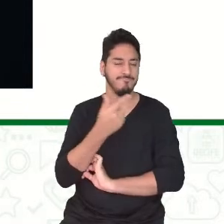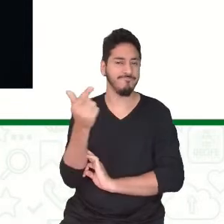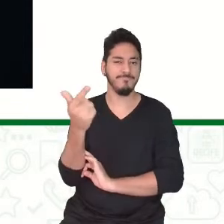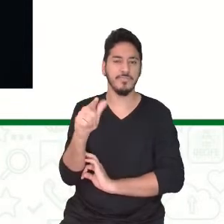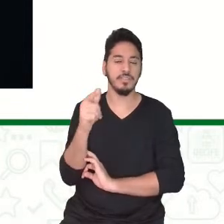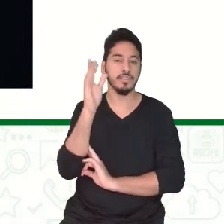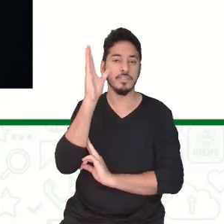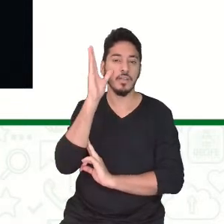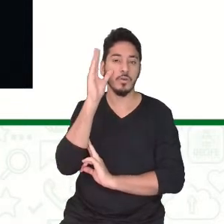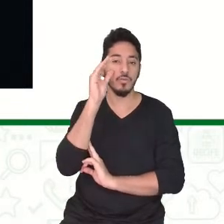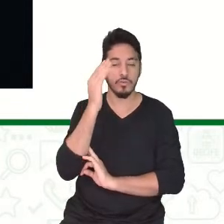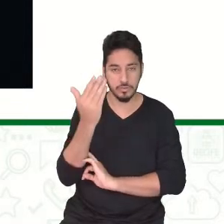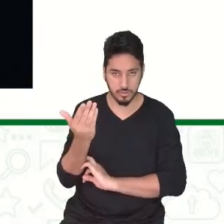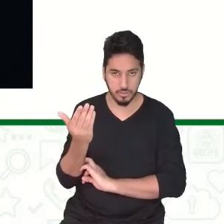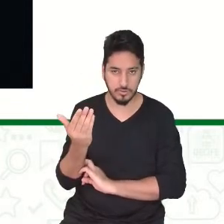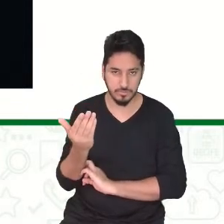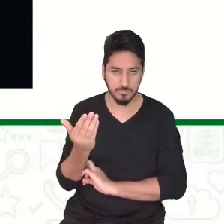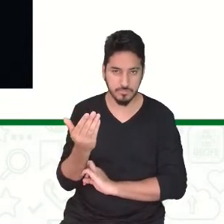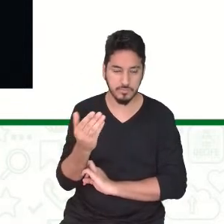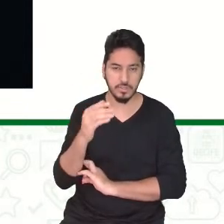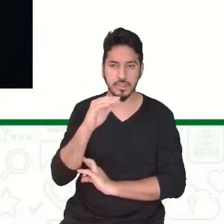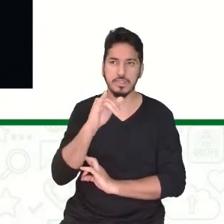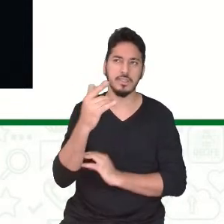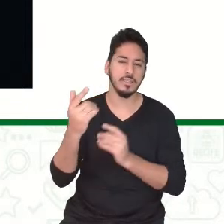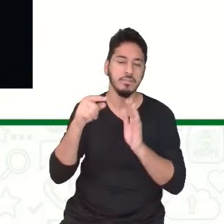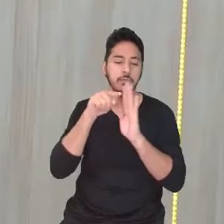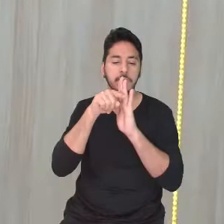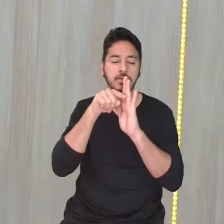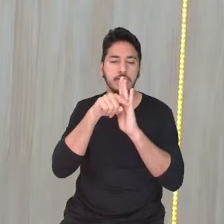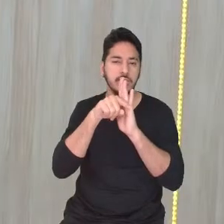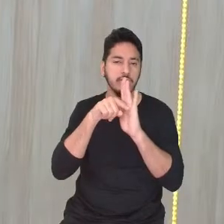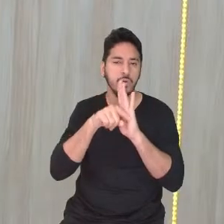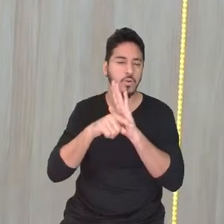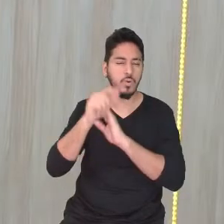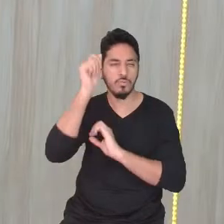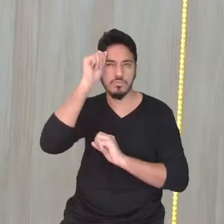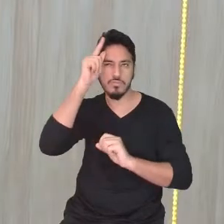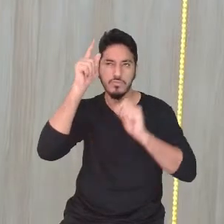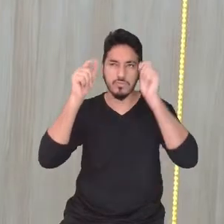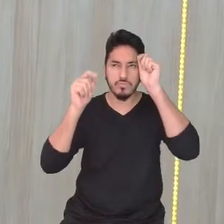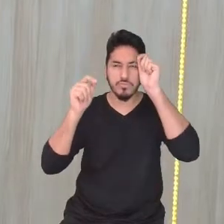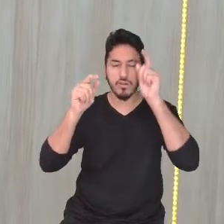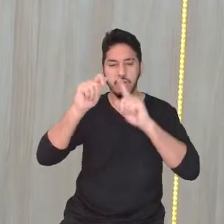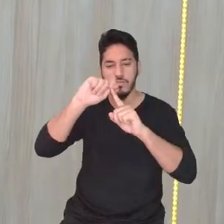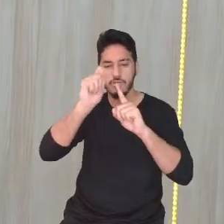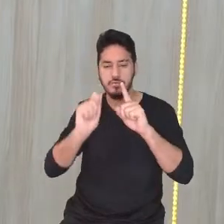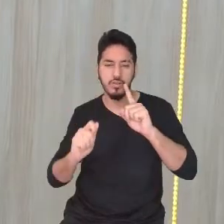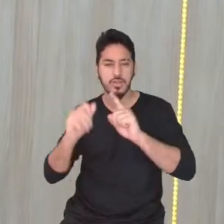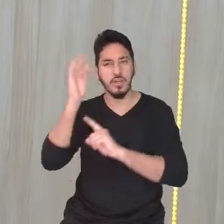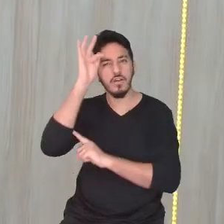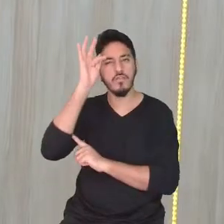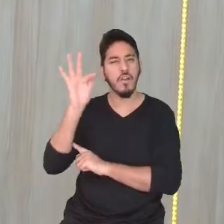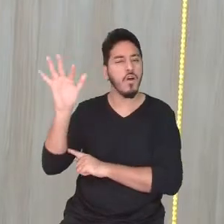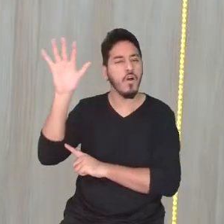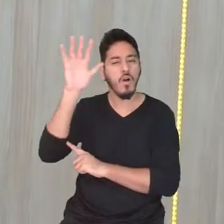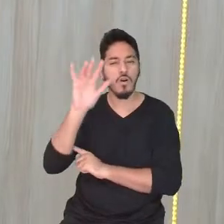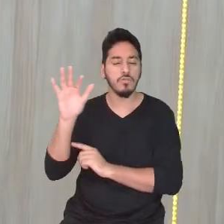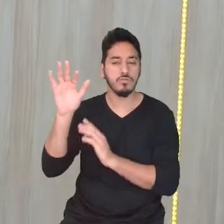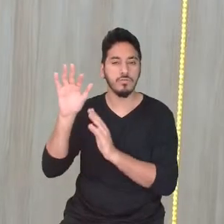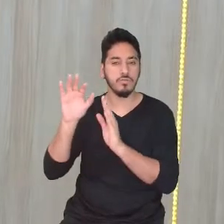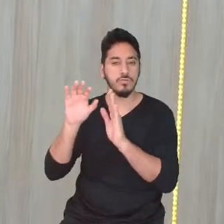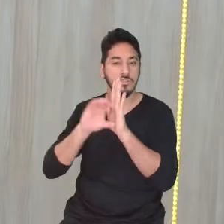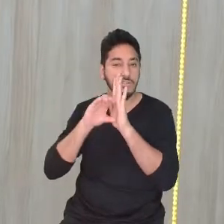essa curiosidade, se esses pesquisadores, inventores, artistas, filósofos e cientistas